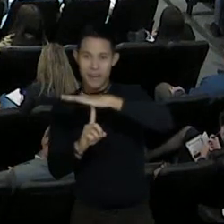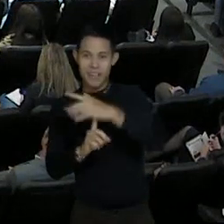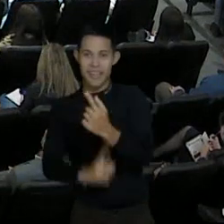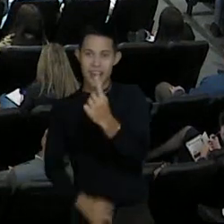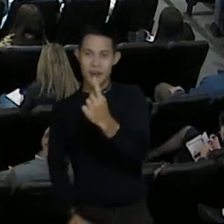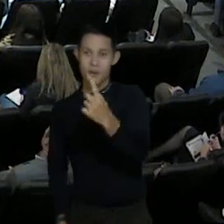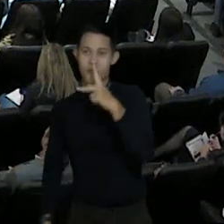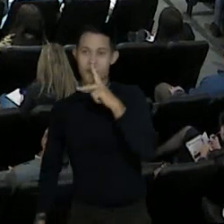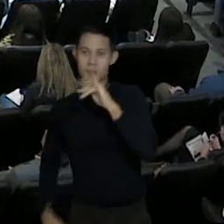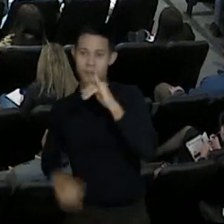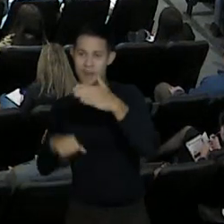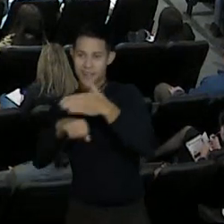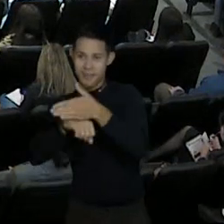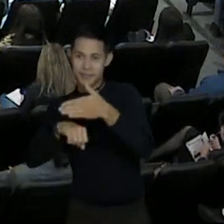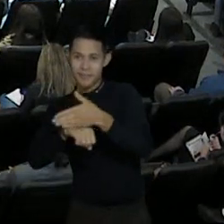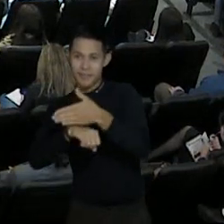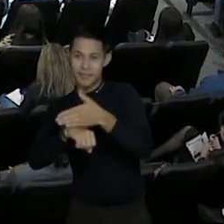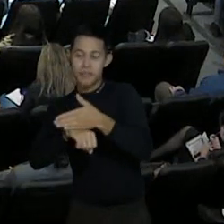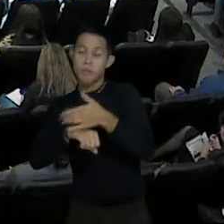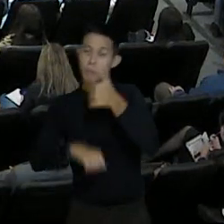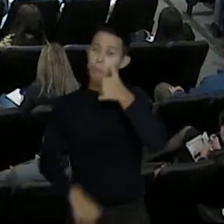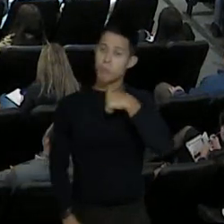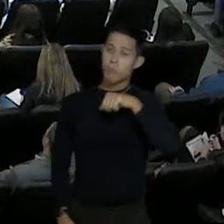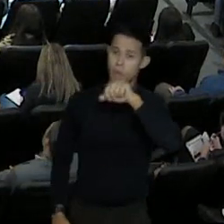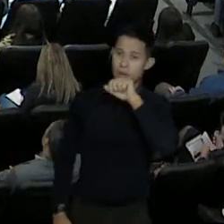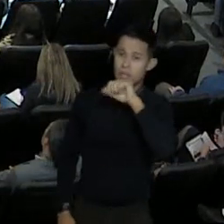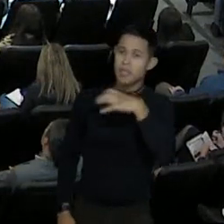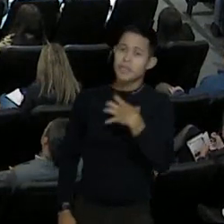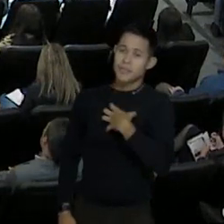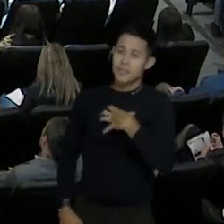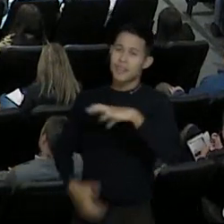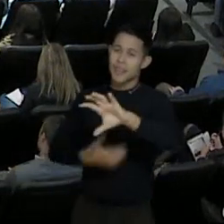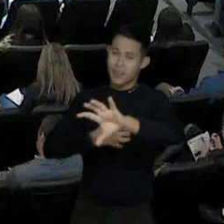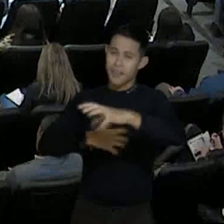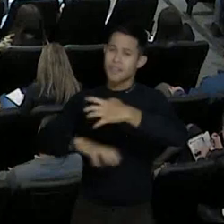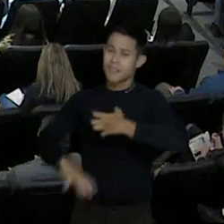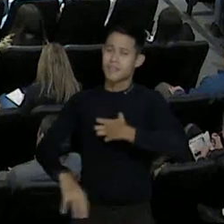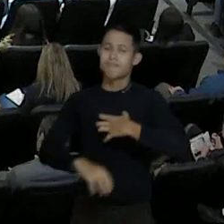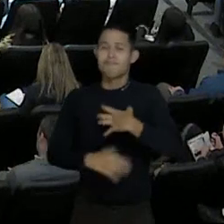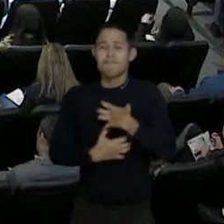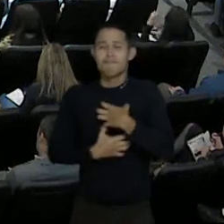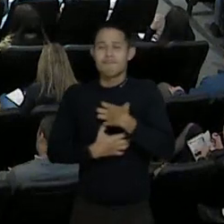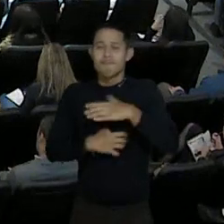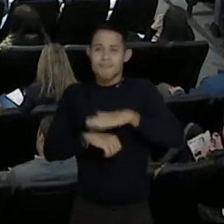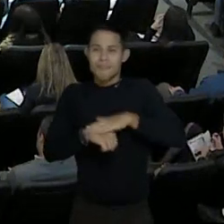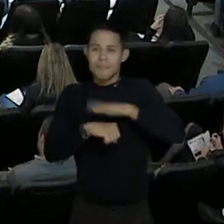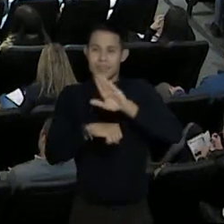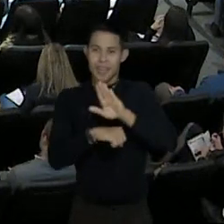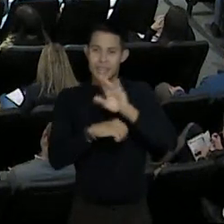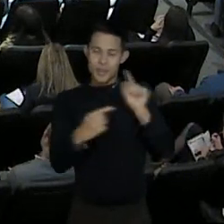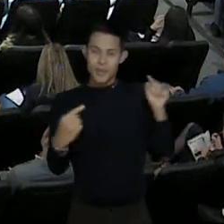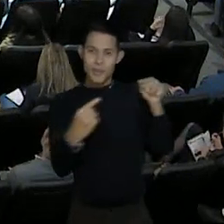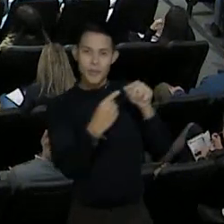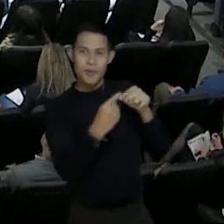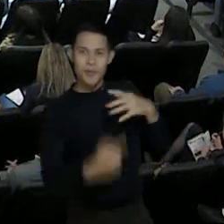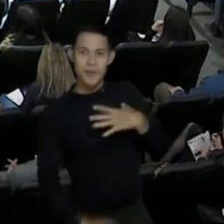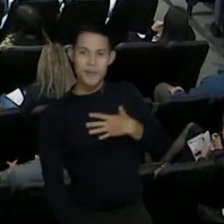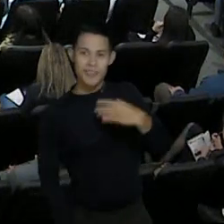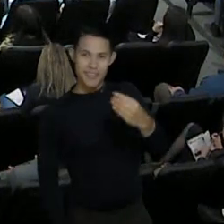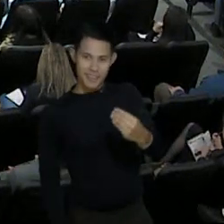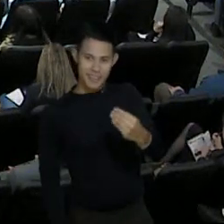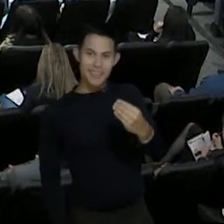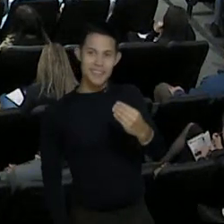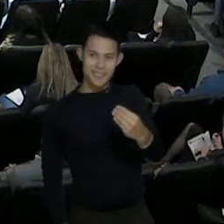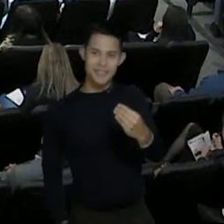mas eh as mães sentem muito mais né O que seus filhos sentem até por simbiose